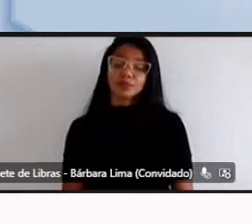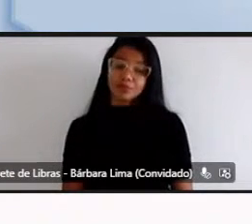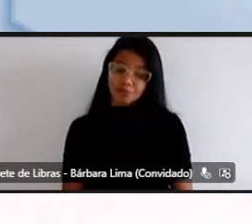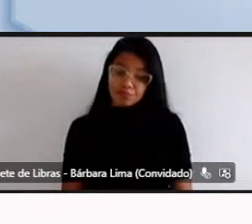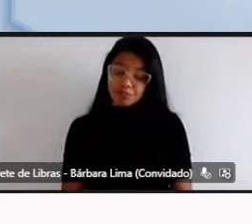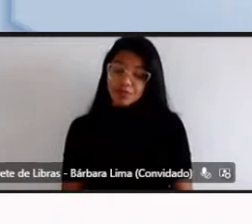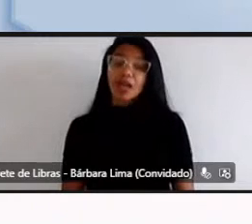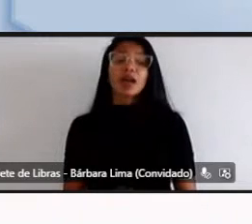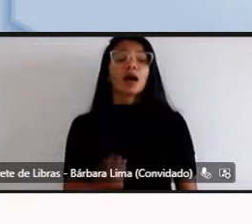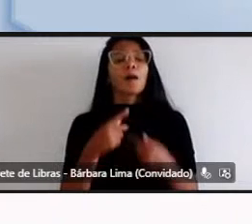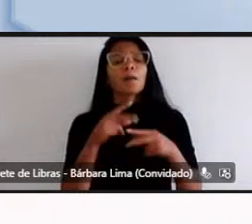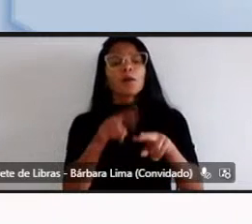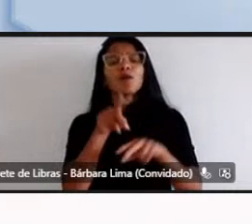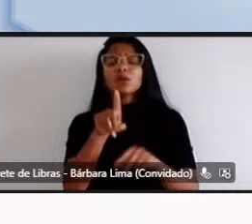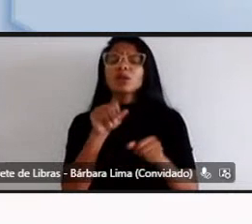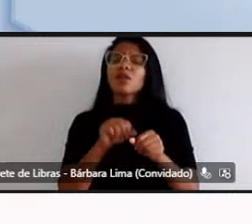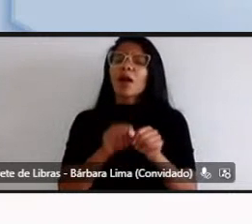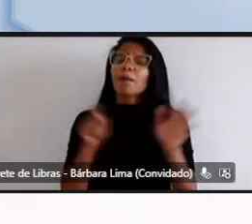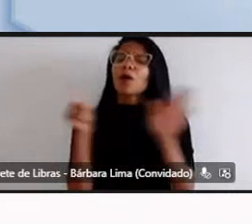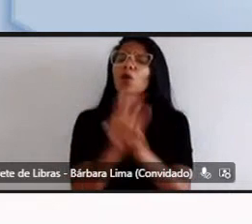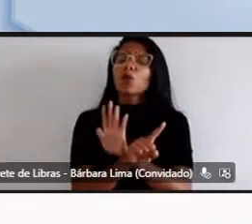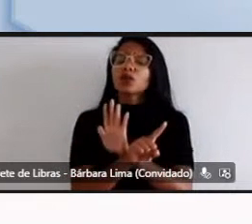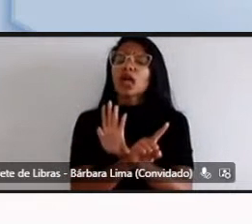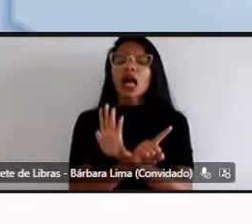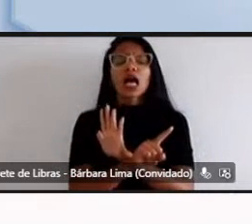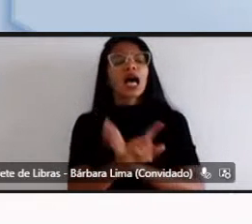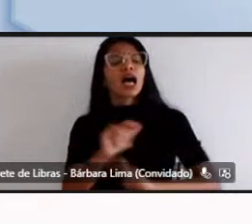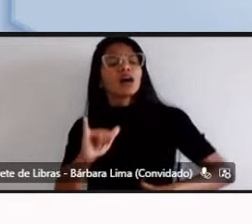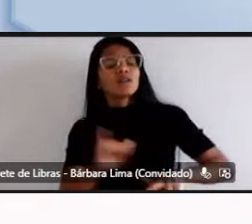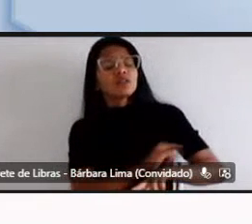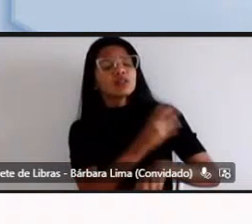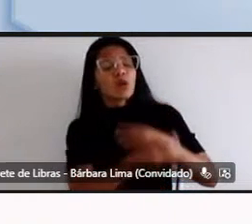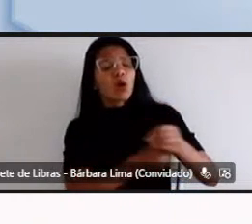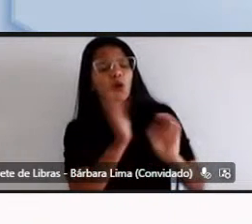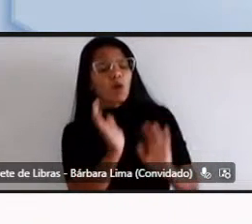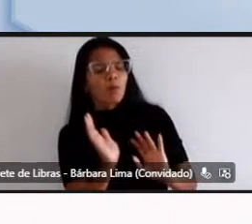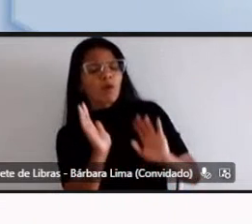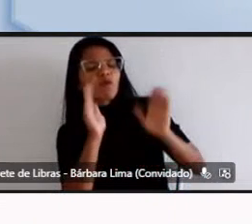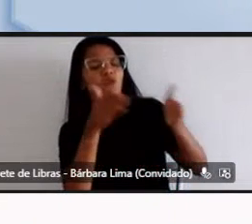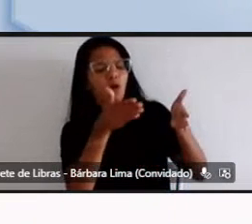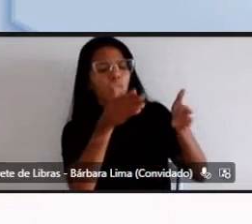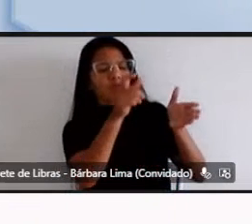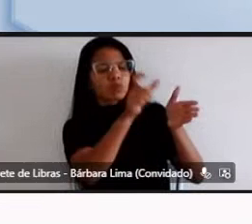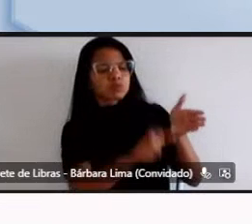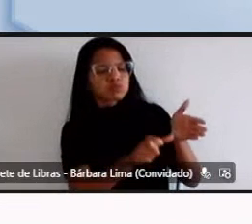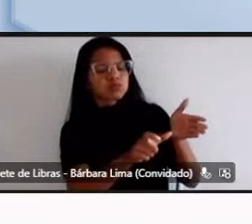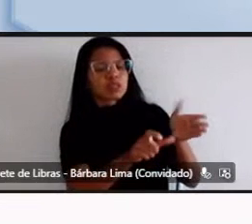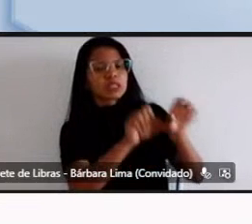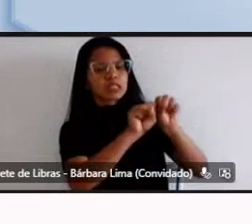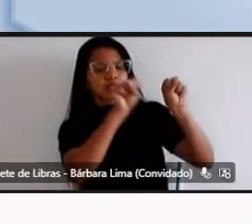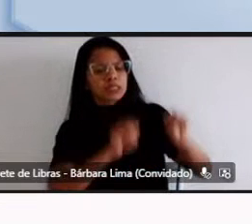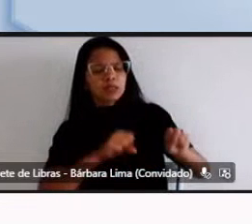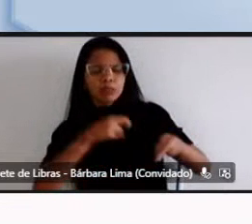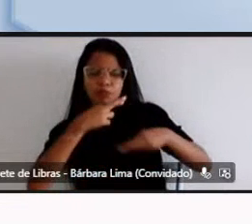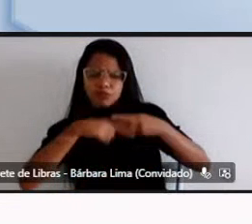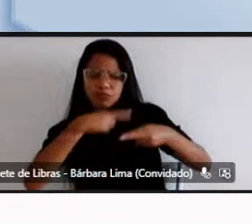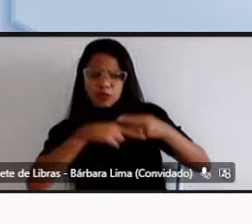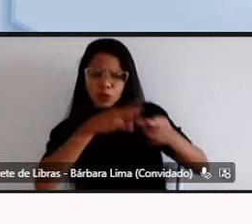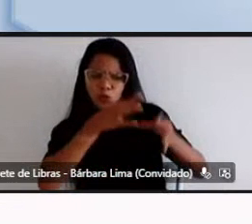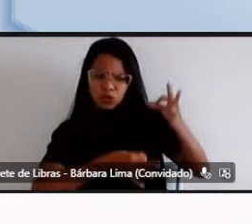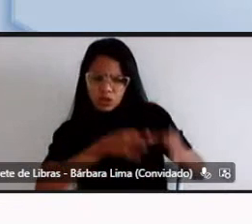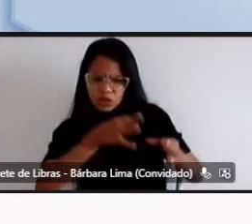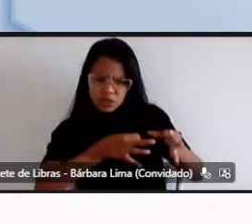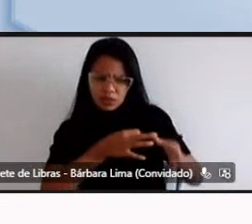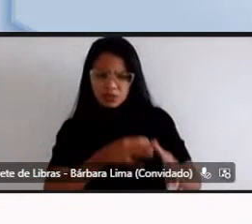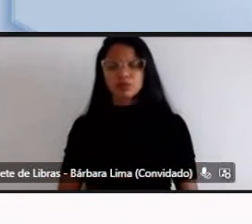faz essa pergunta, imediatamente a vítima torna-se o foco desse sistema de justiça, o sistema restaurativo. But